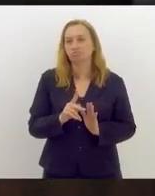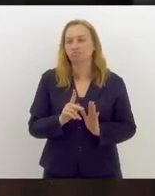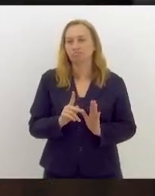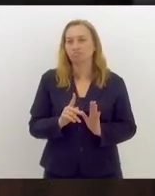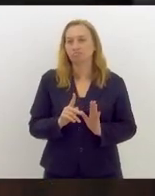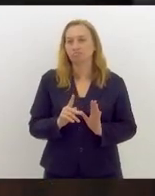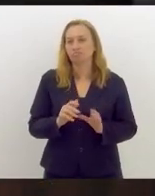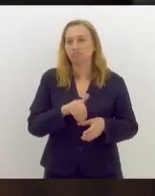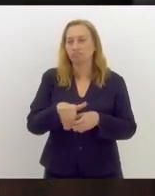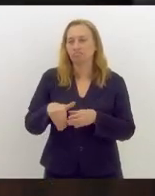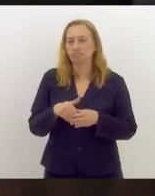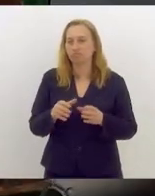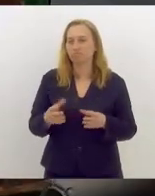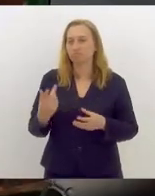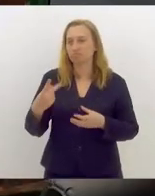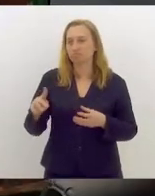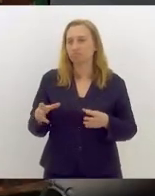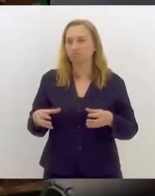comissão